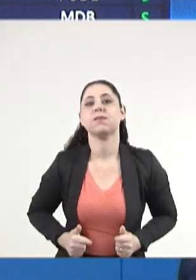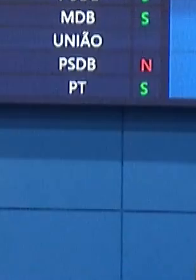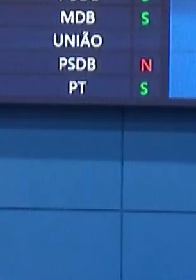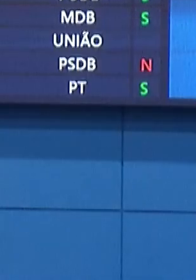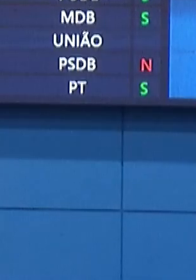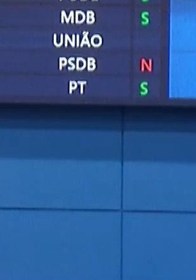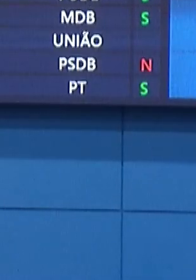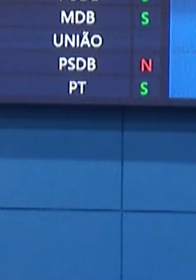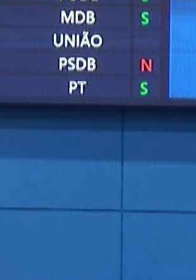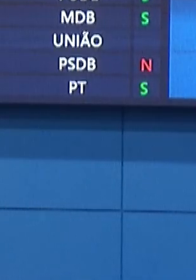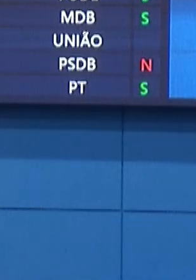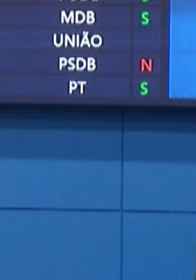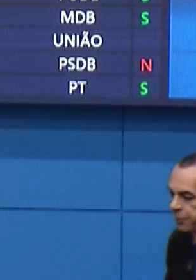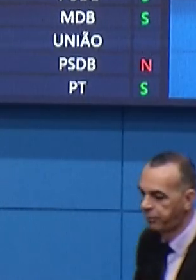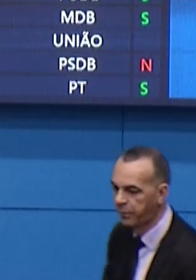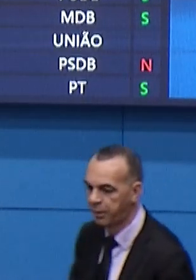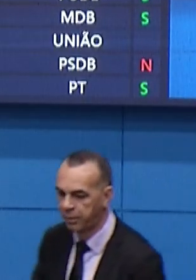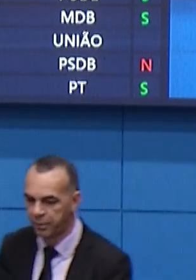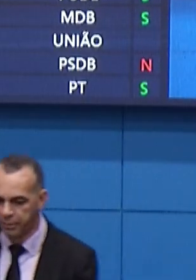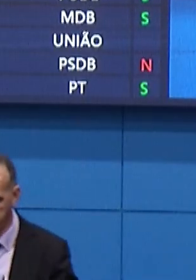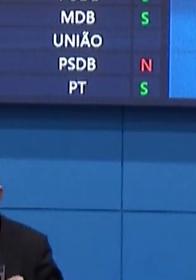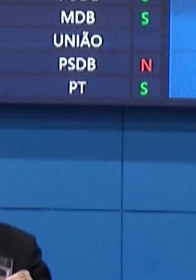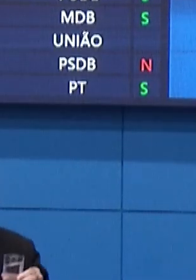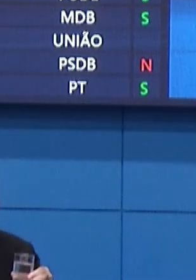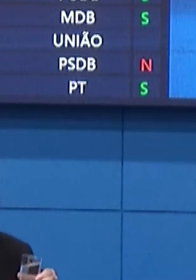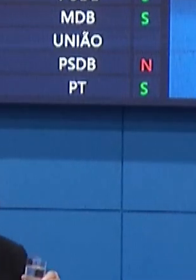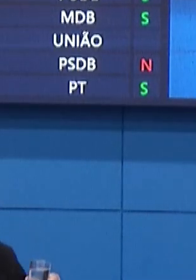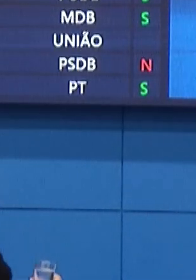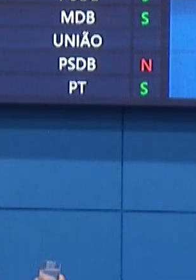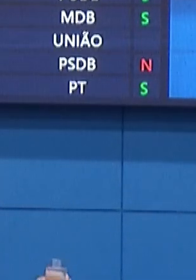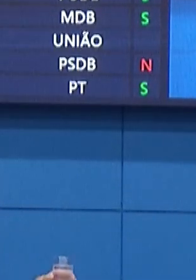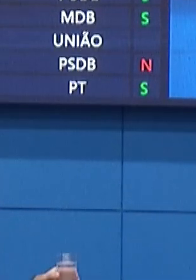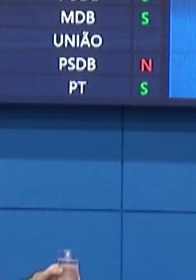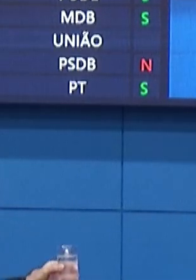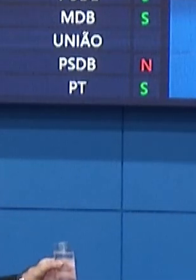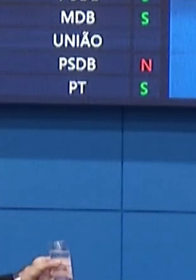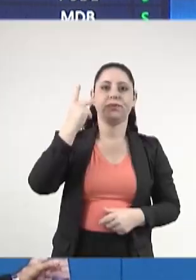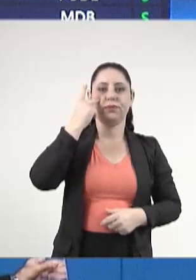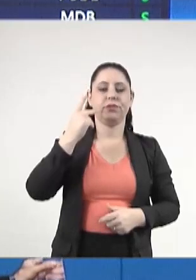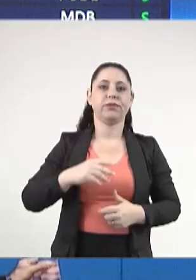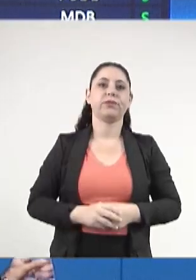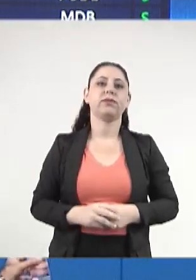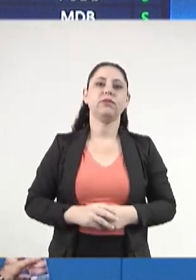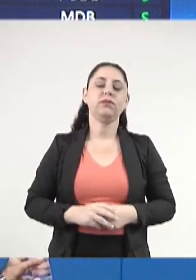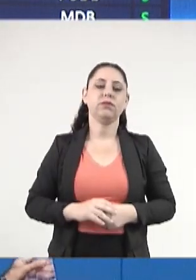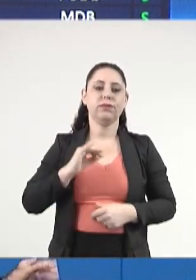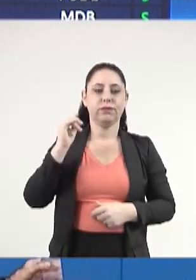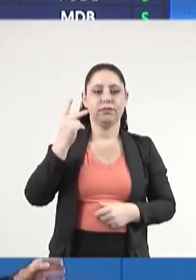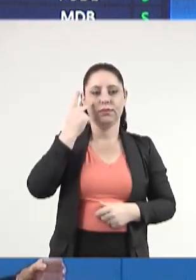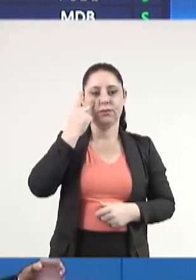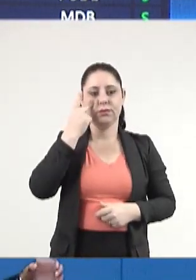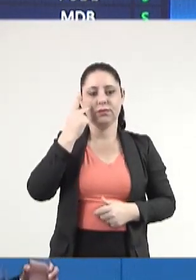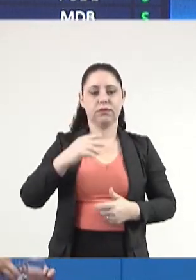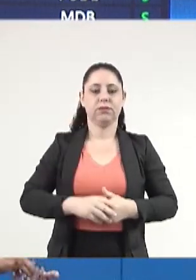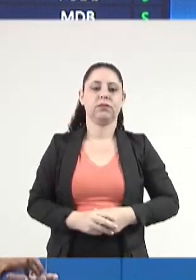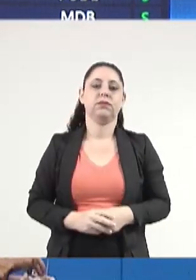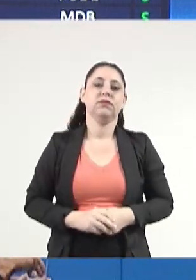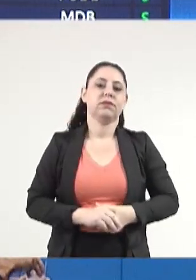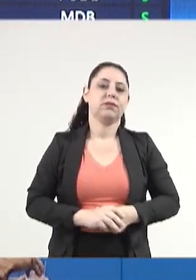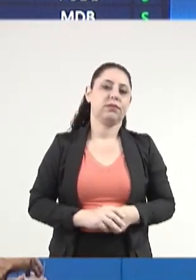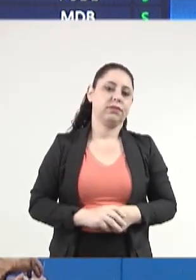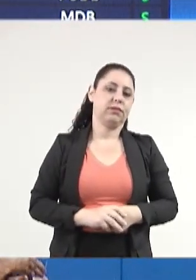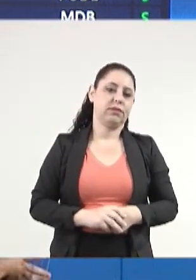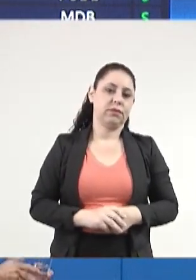votando. Júnior Mock. Deputado Júnior Mock. João Henrique. Deputado João Henrique Catã.